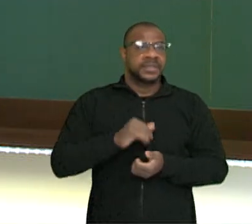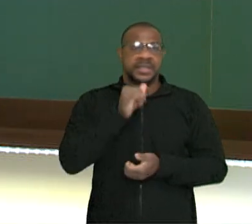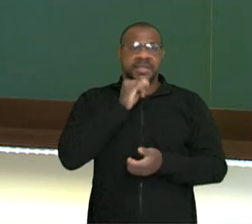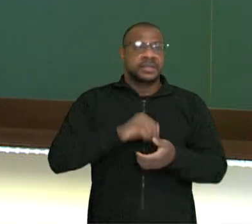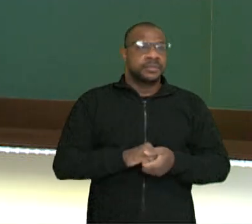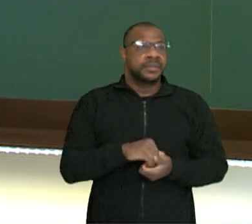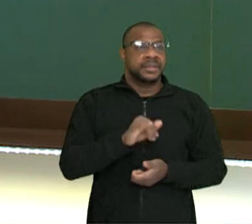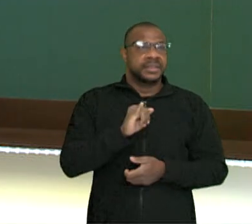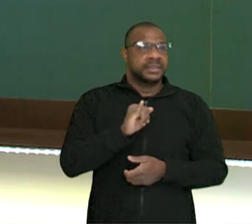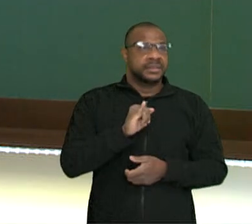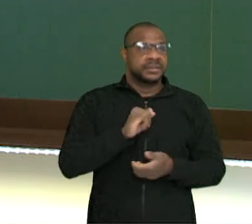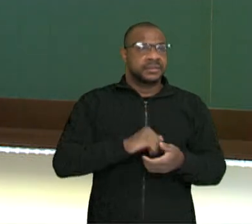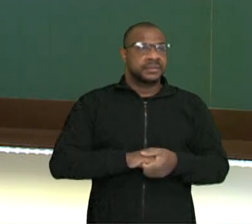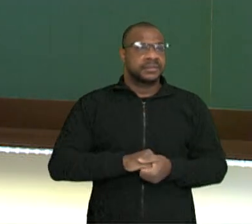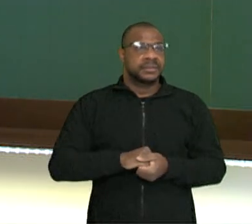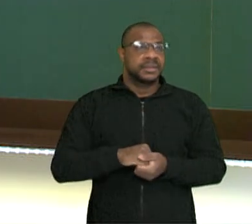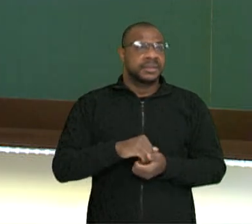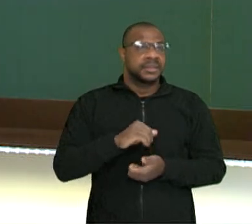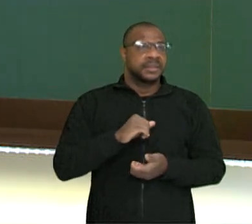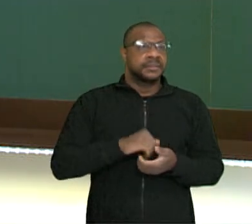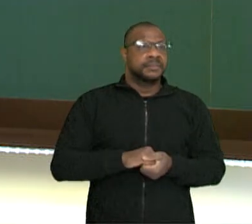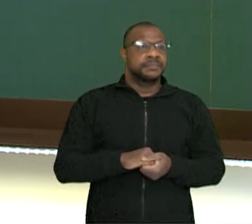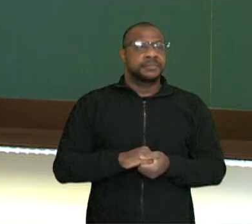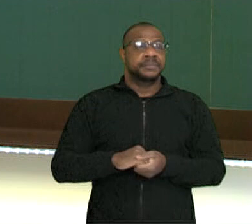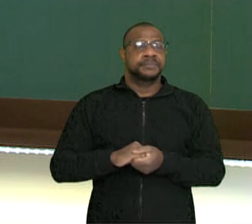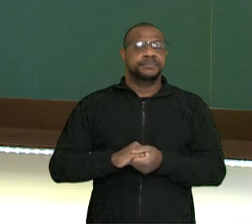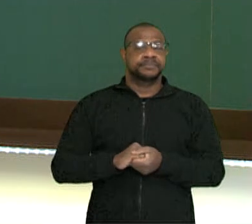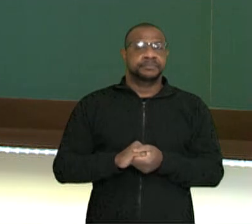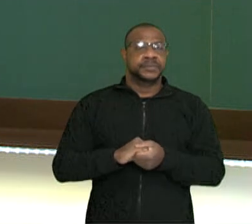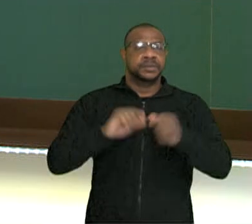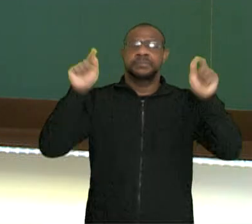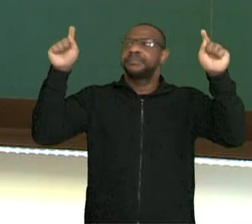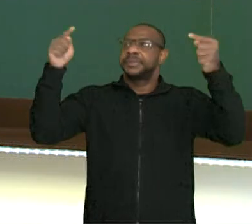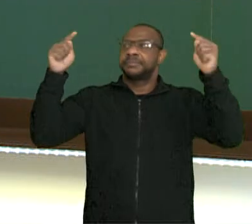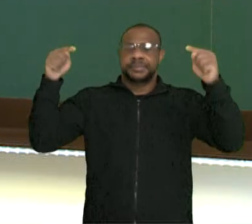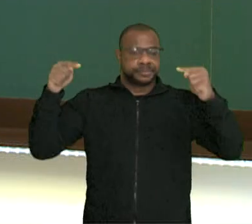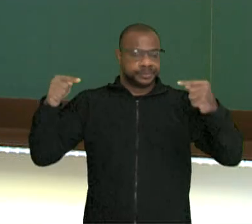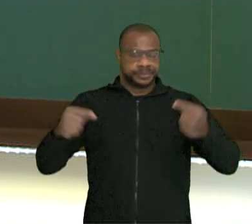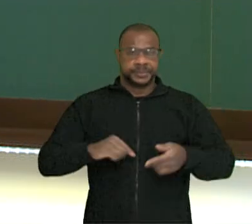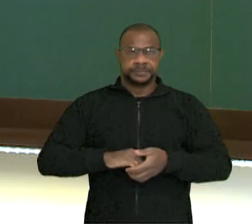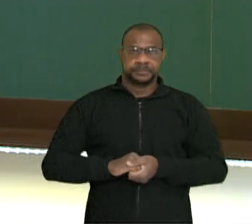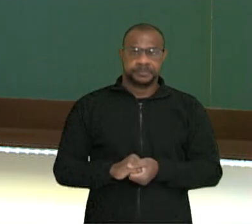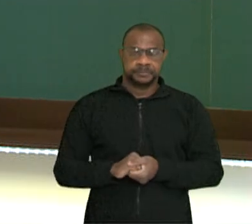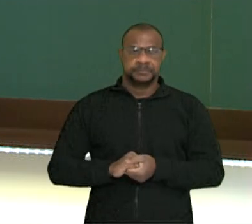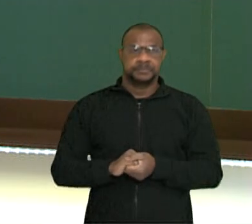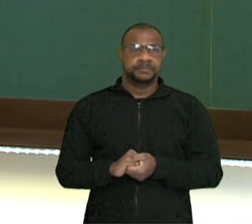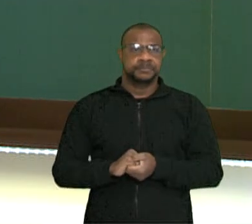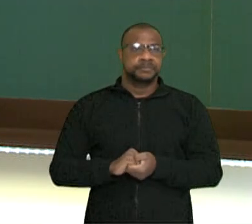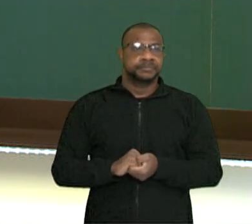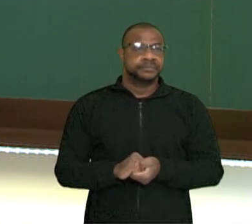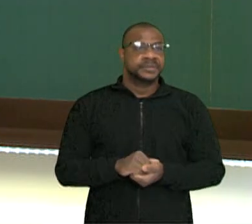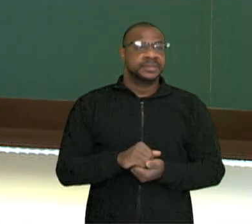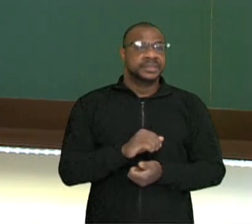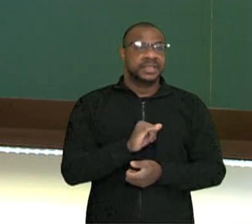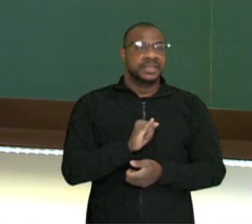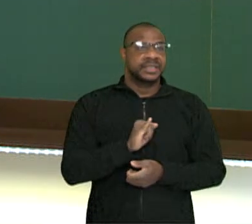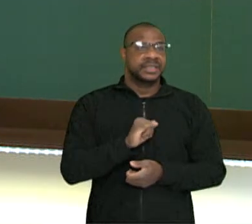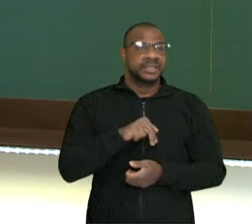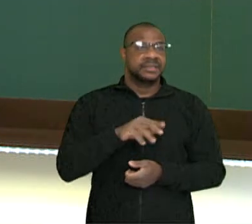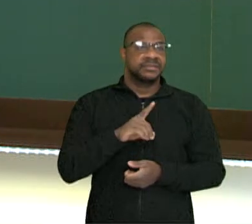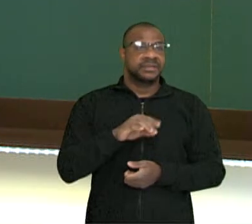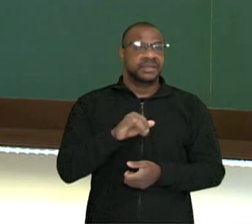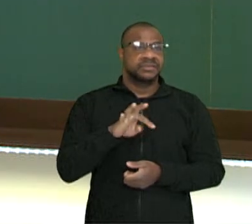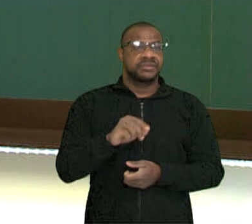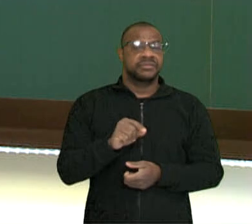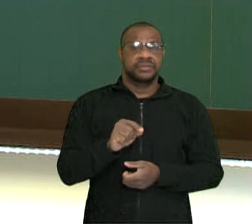supor. E indicativo, certeza. O próprio nome já diz, vai ficar fácil. Indicativo, ó, indica. Indica,